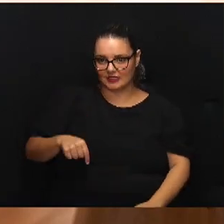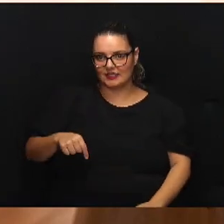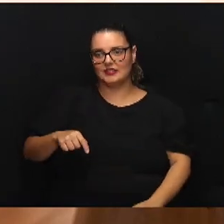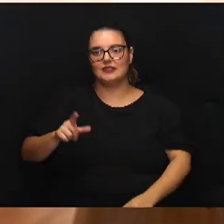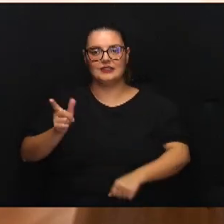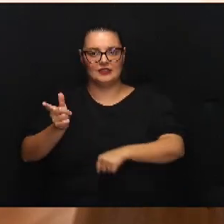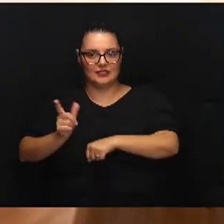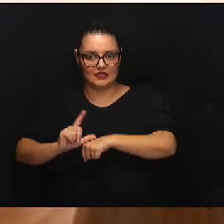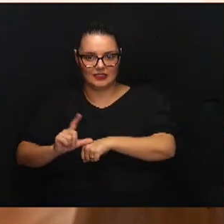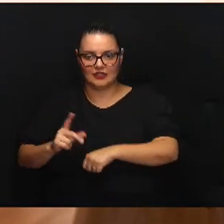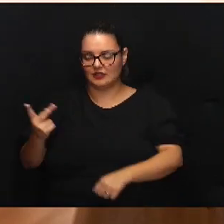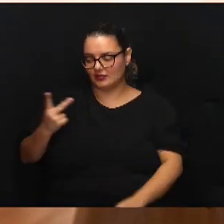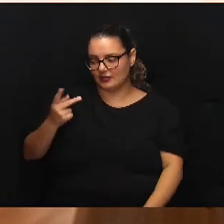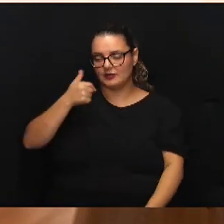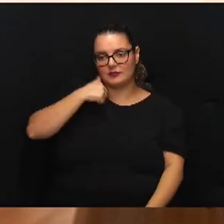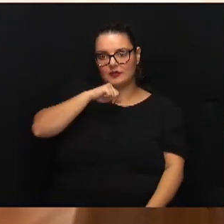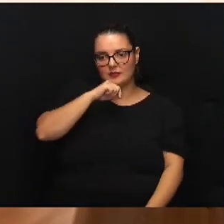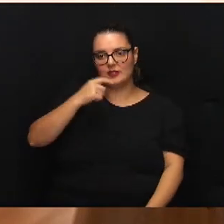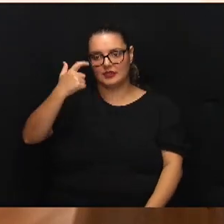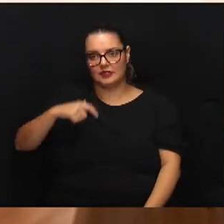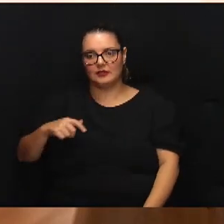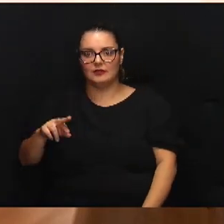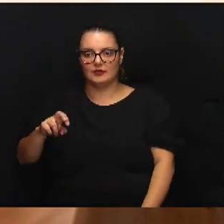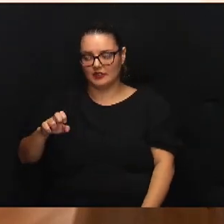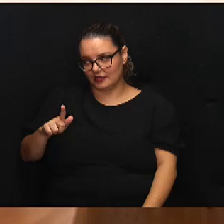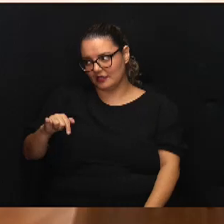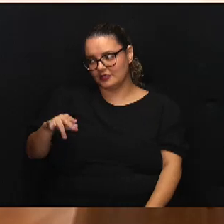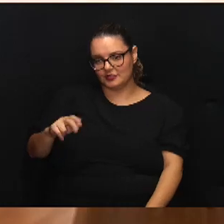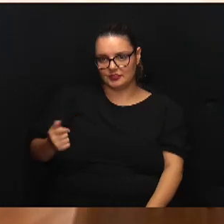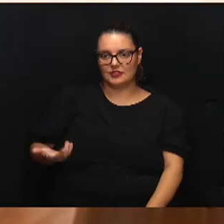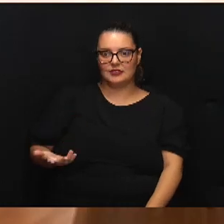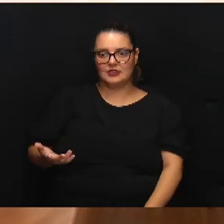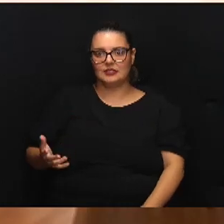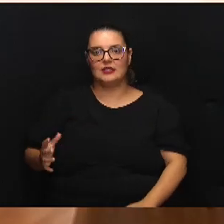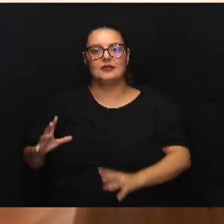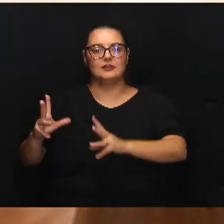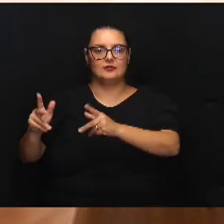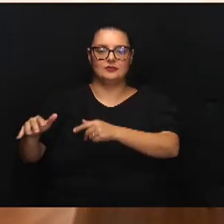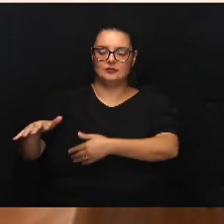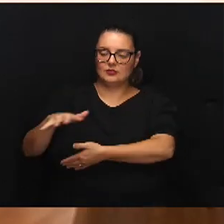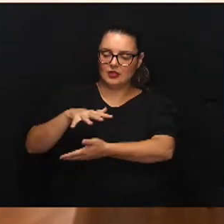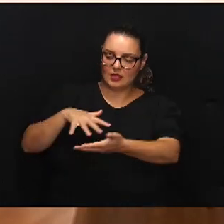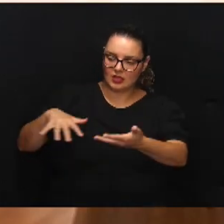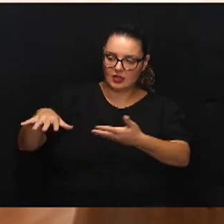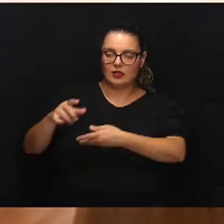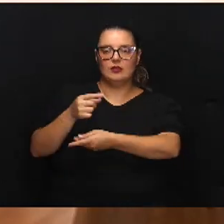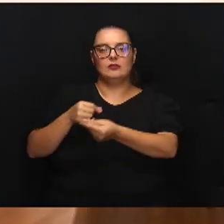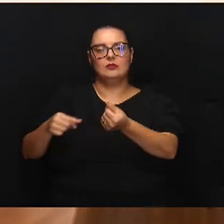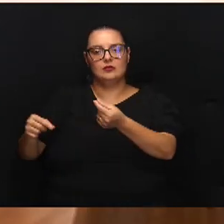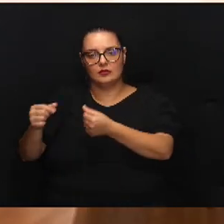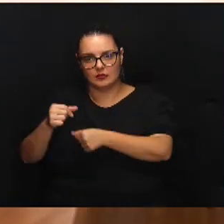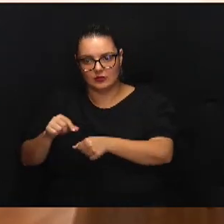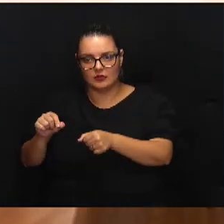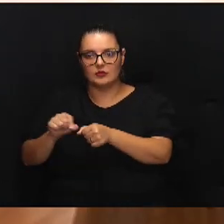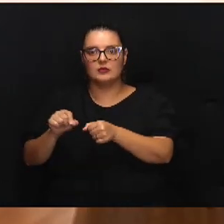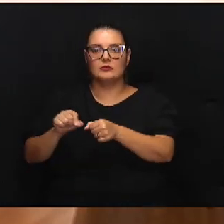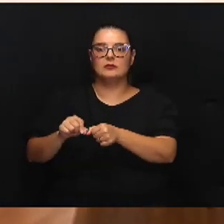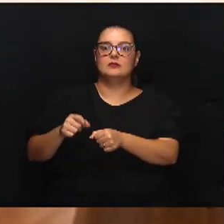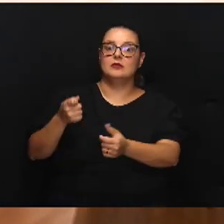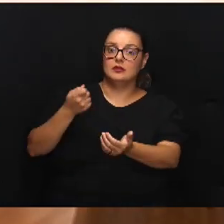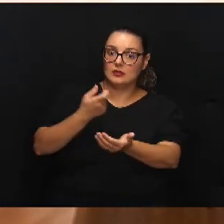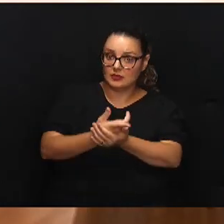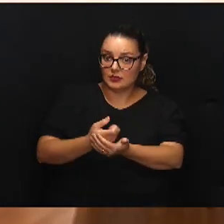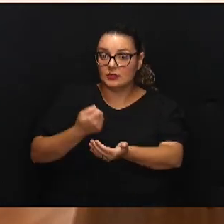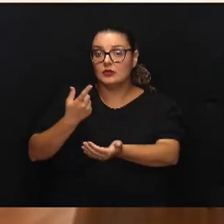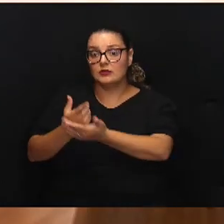loja, somos sócias, eu e minha mãe, que é a Regina. Então, ela fica com toda a parte financeira, ela também faz compras, ela